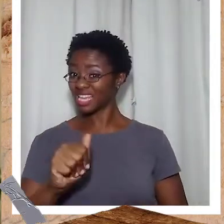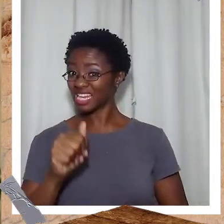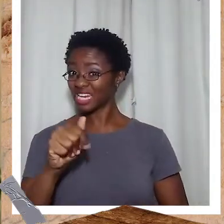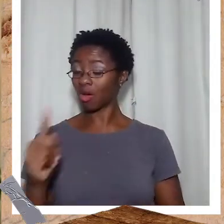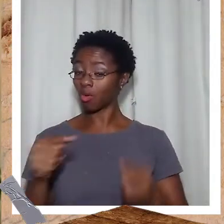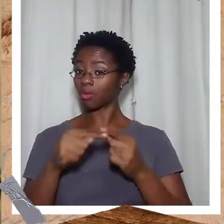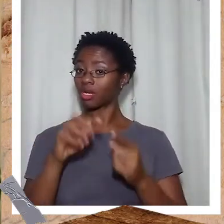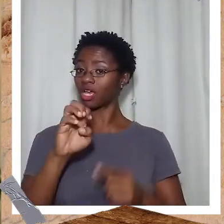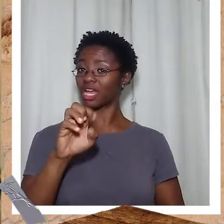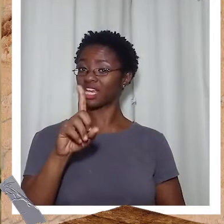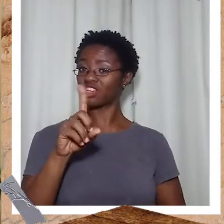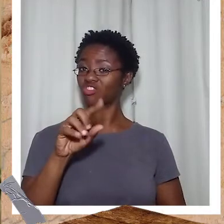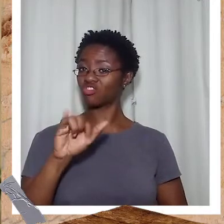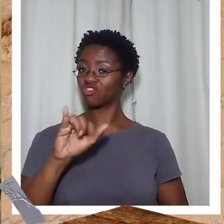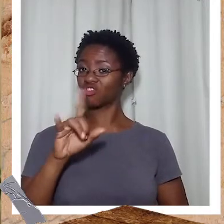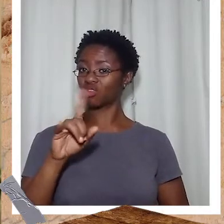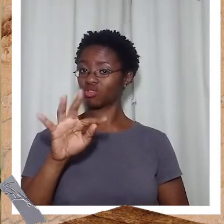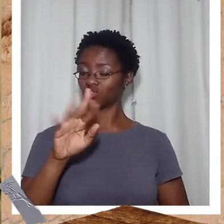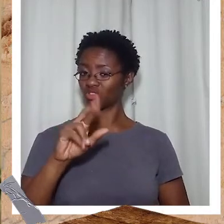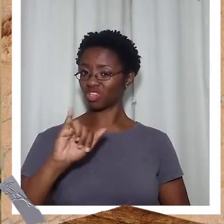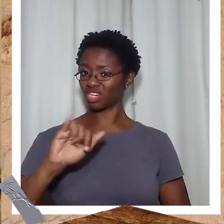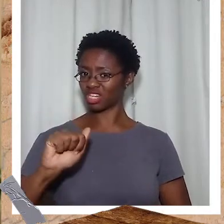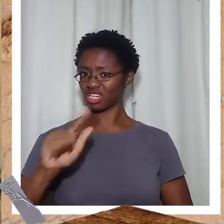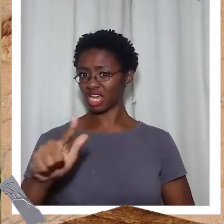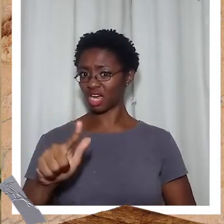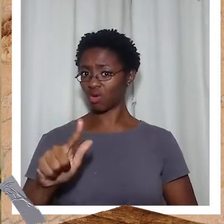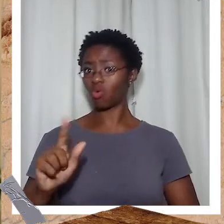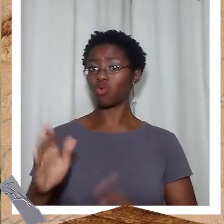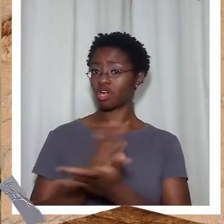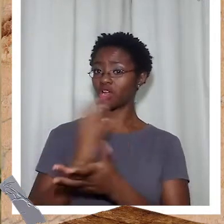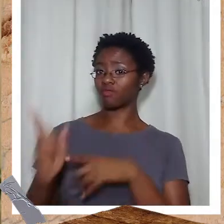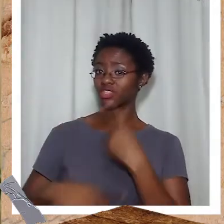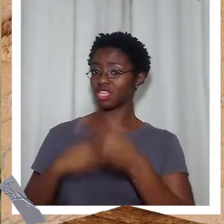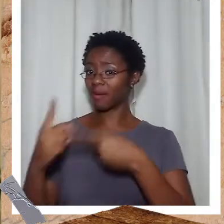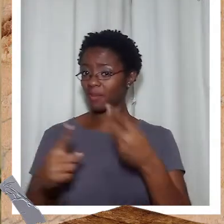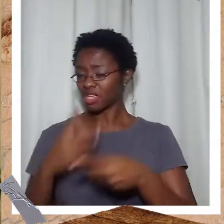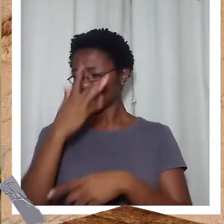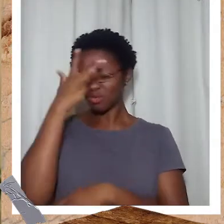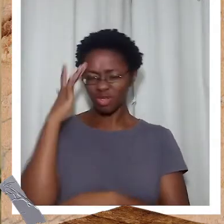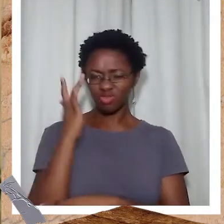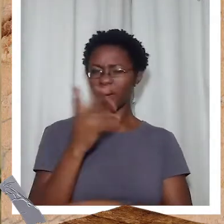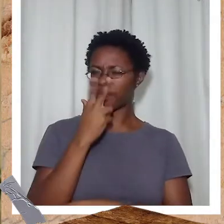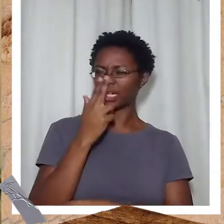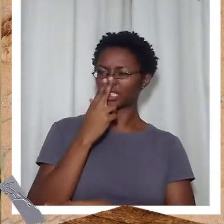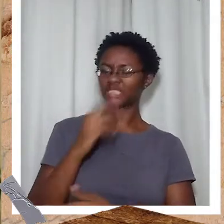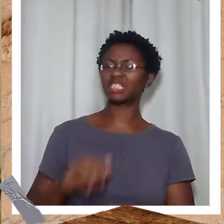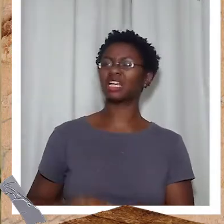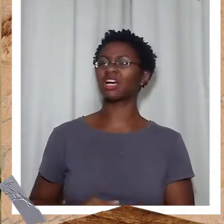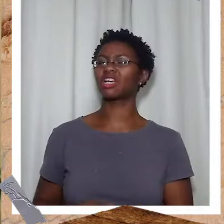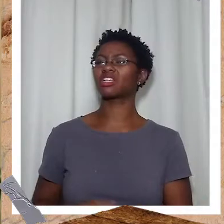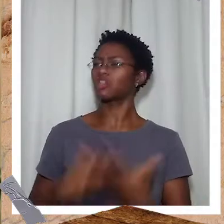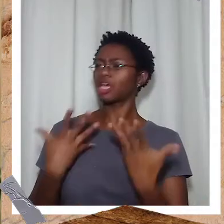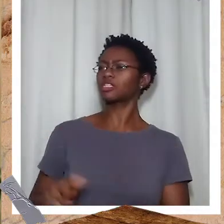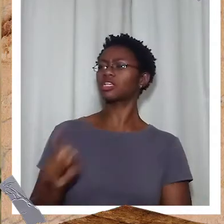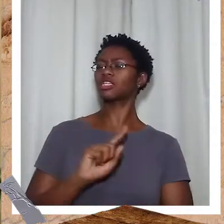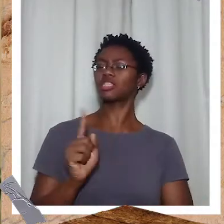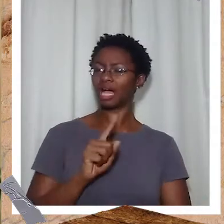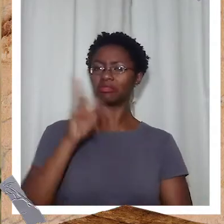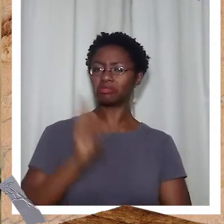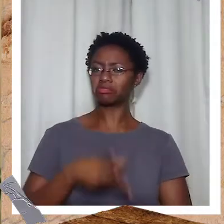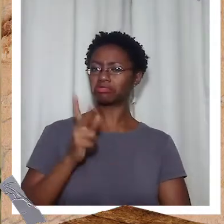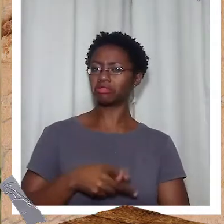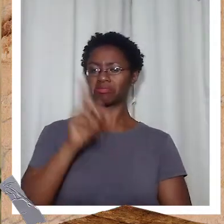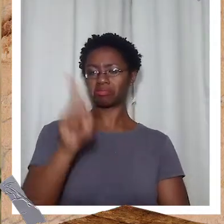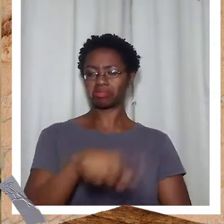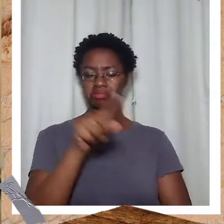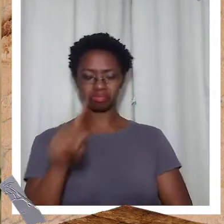livros subsequentes ao Quarto de Despejo, é preciso dizer que ela sofreu boicotes e censuras contínuas, né, das